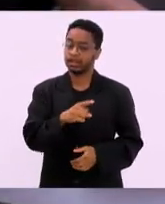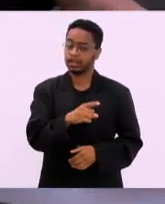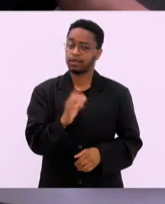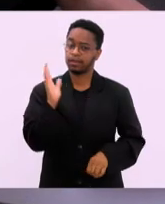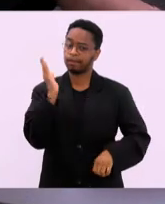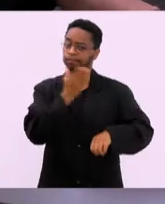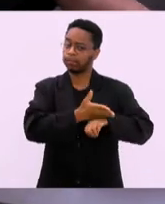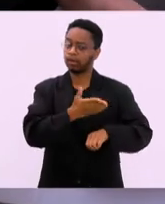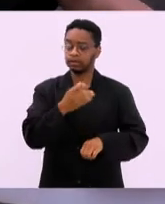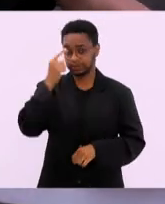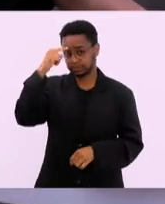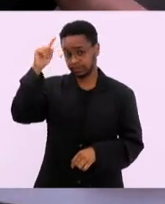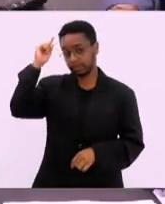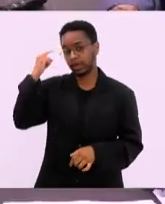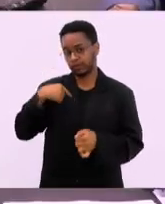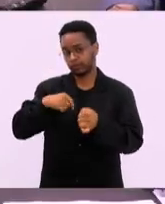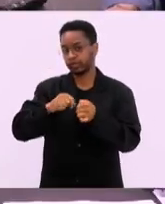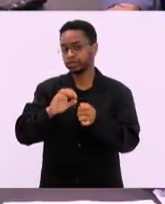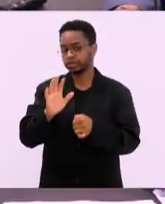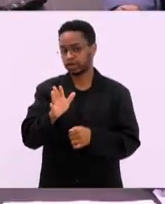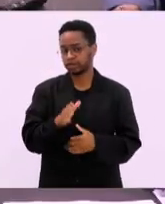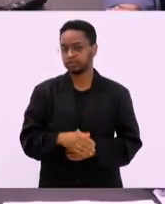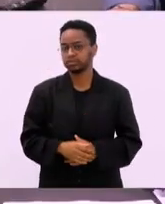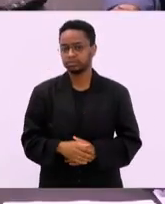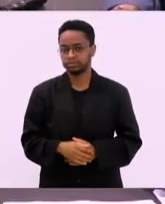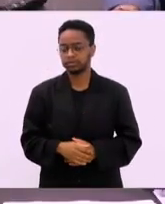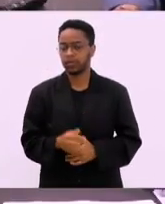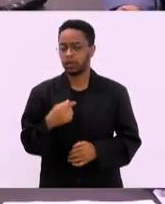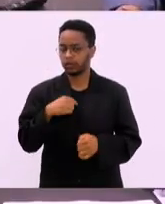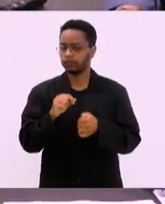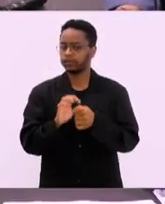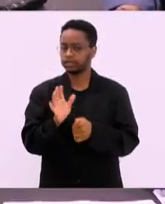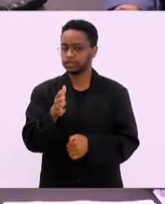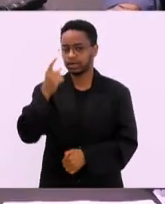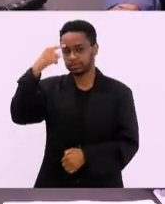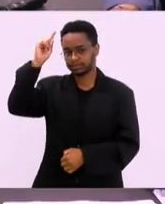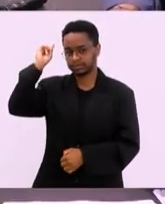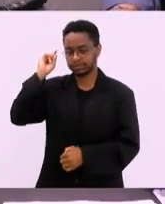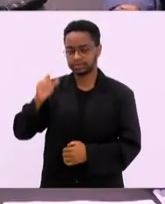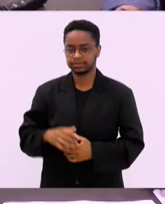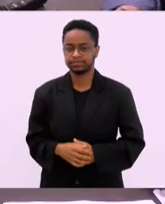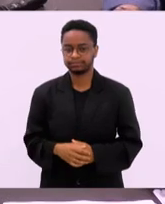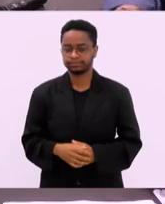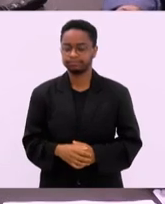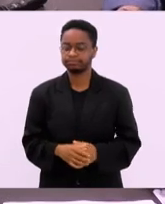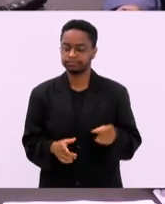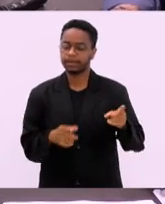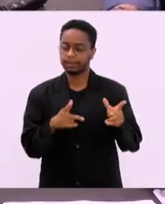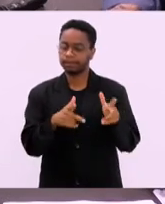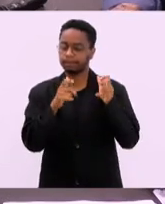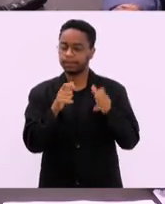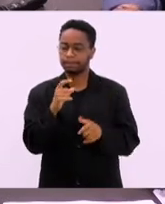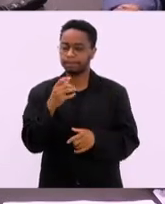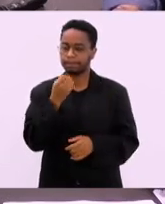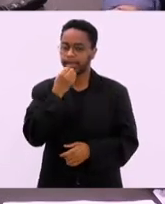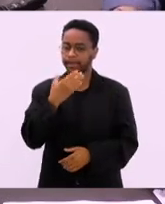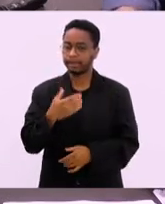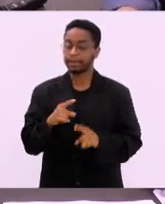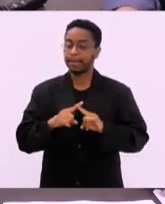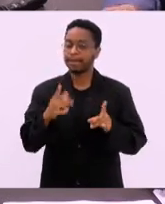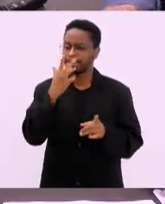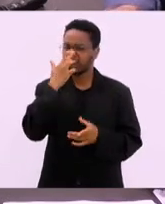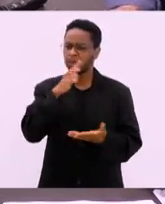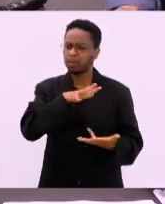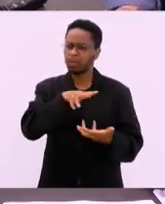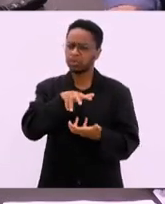Eu excluí a semana passada. Está certo. Excluindo a semana passada. Bem observado. Mas esse mundo está do avesso